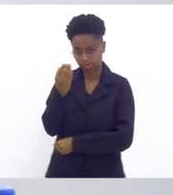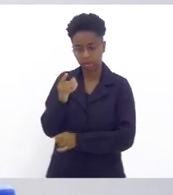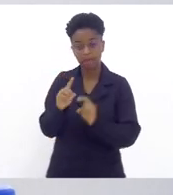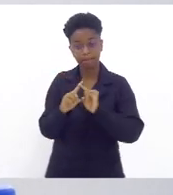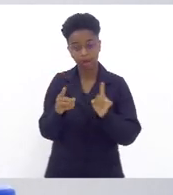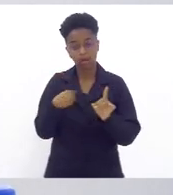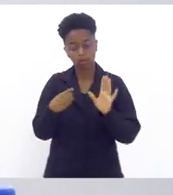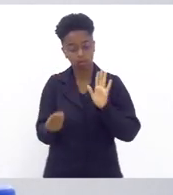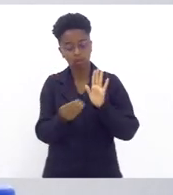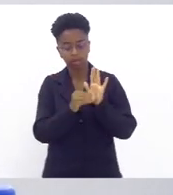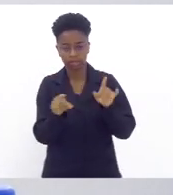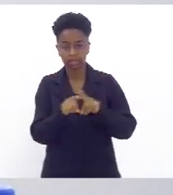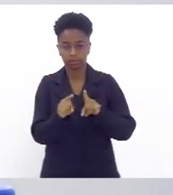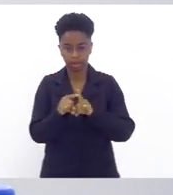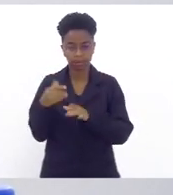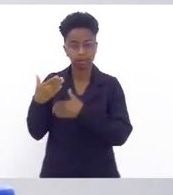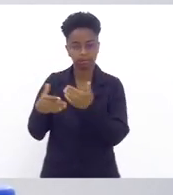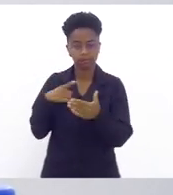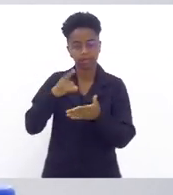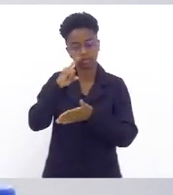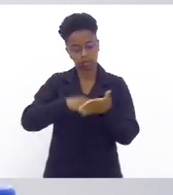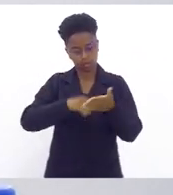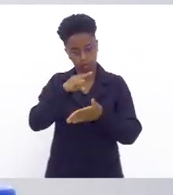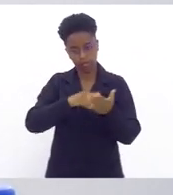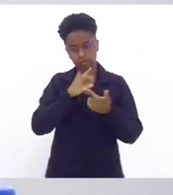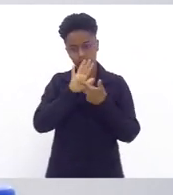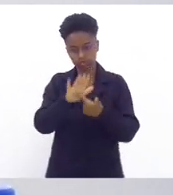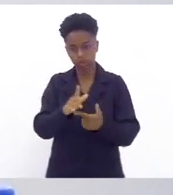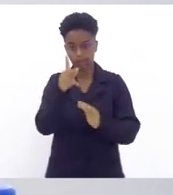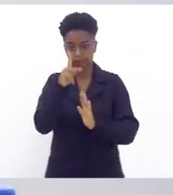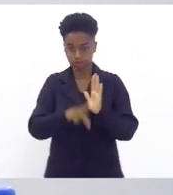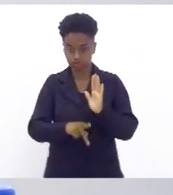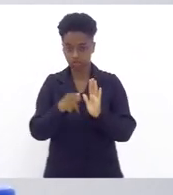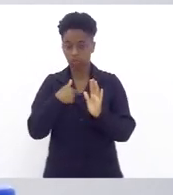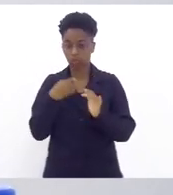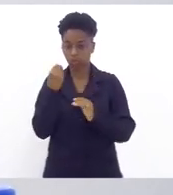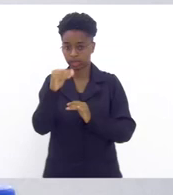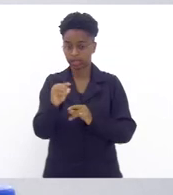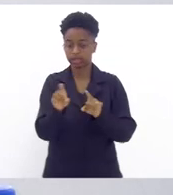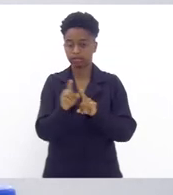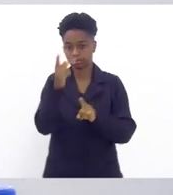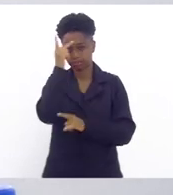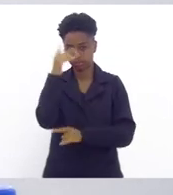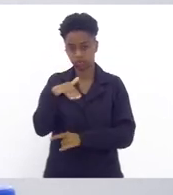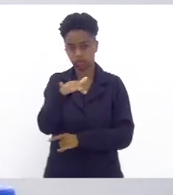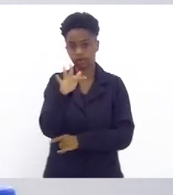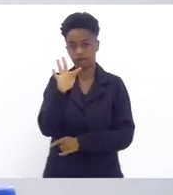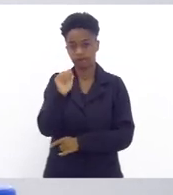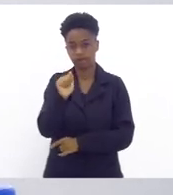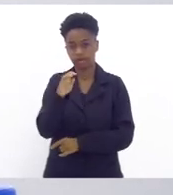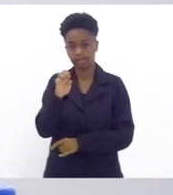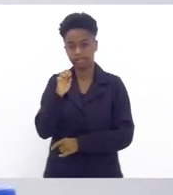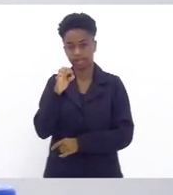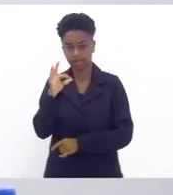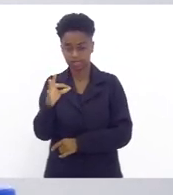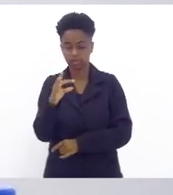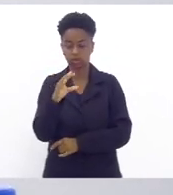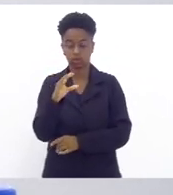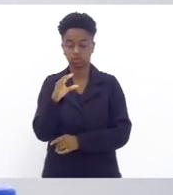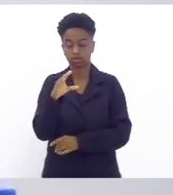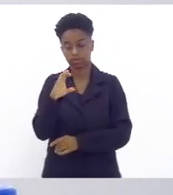coloquei no nosso processo com todos esses documentos o projeto foi uma coisa que o pessoal da Faetec disponibilizou a gente foi lá e alimentou